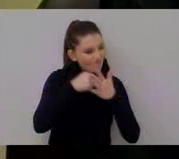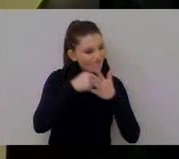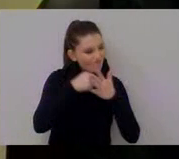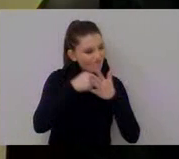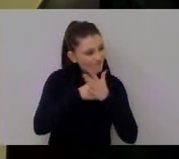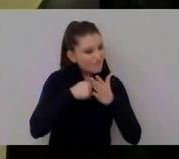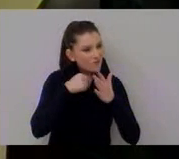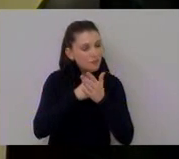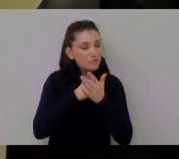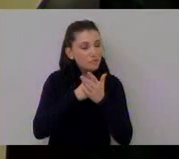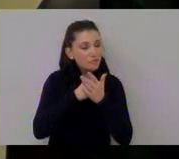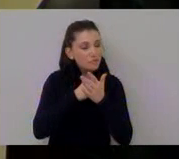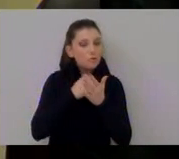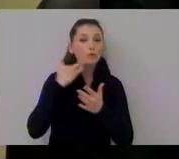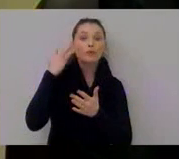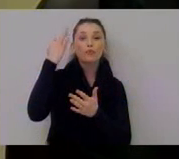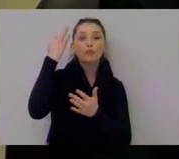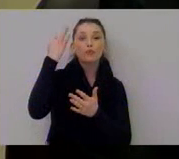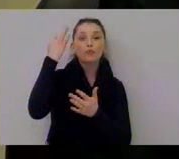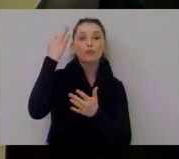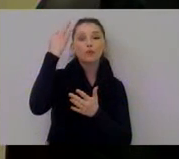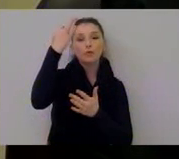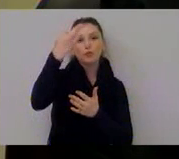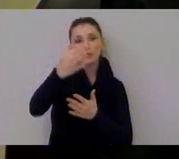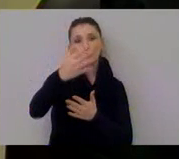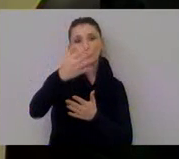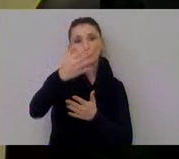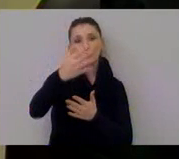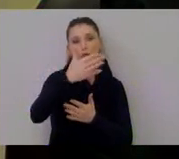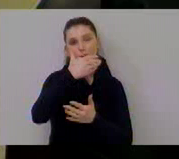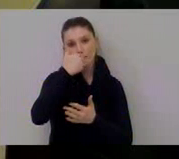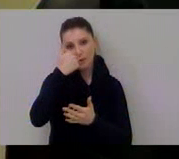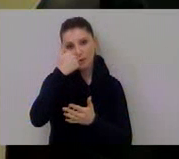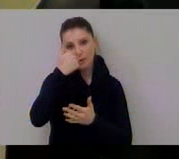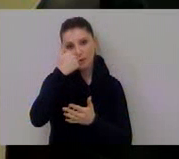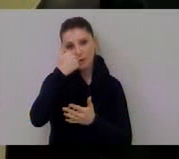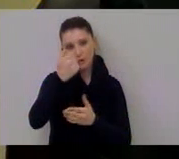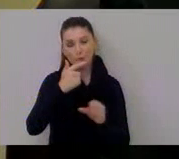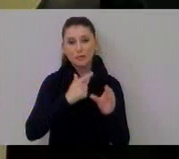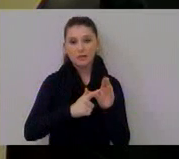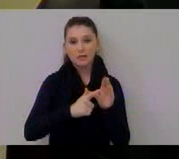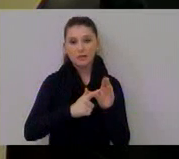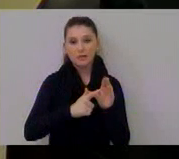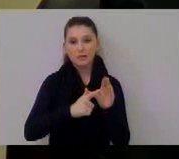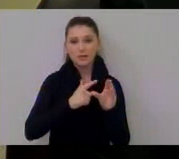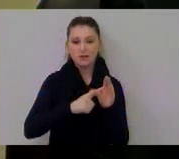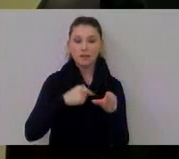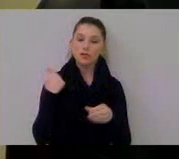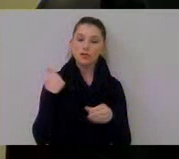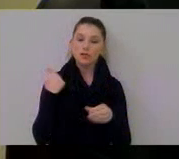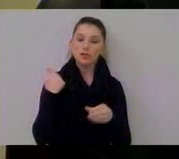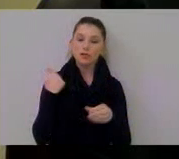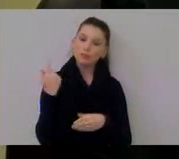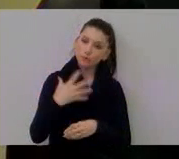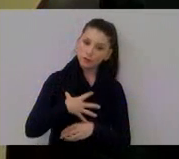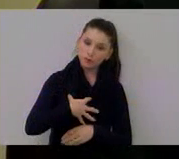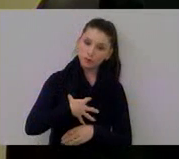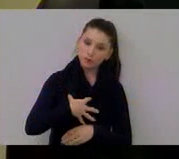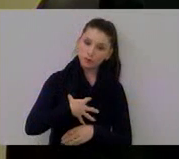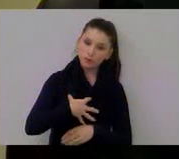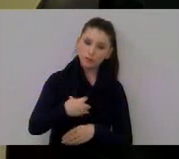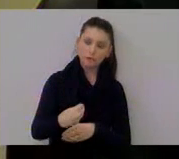filhos. Porque aqui nós acreditamos que juntos